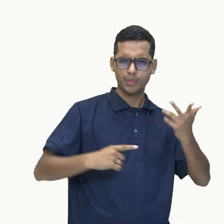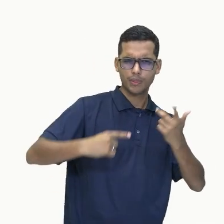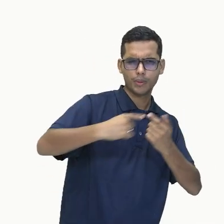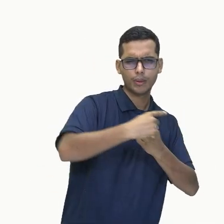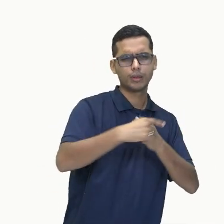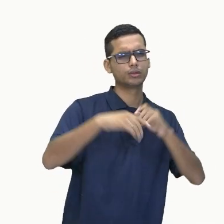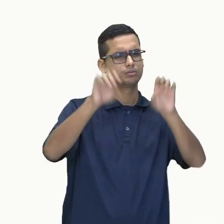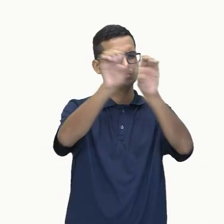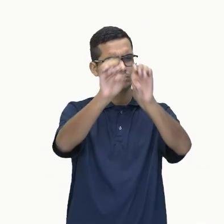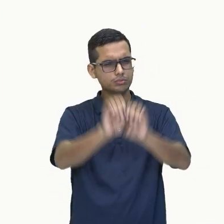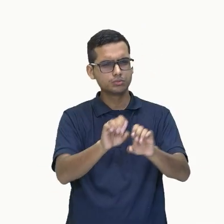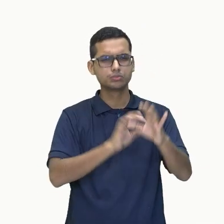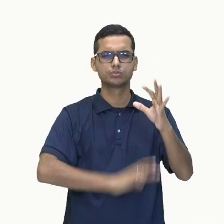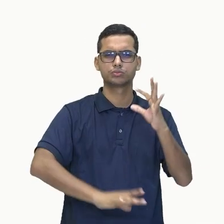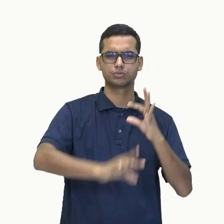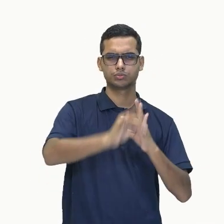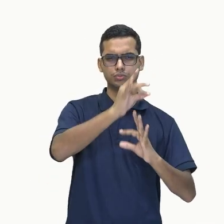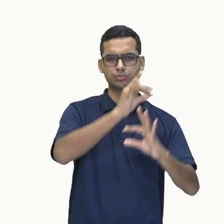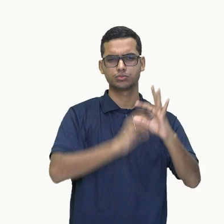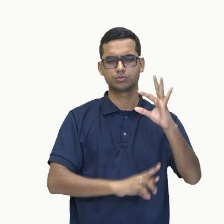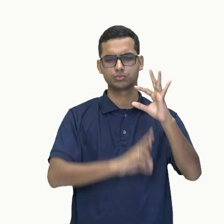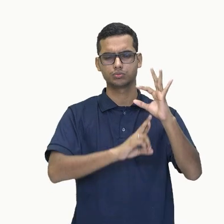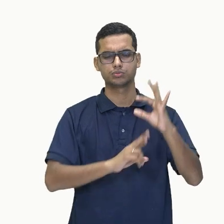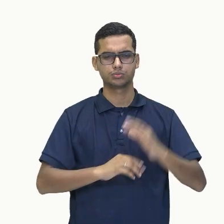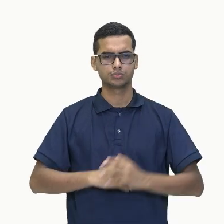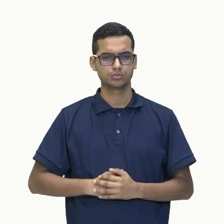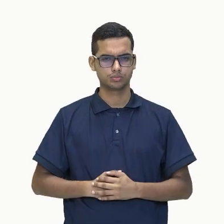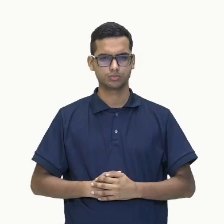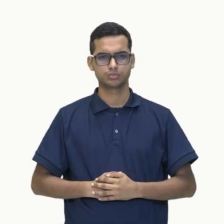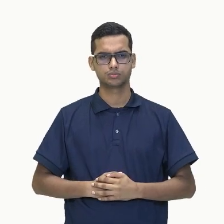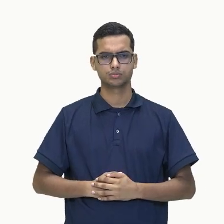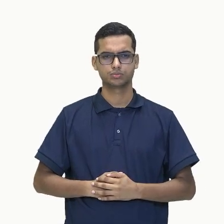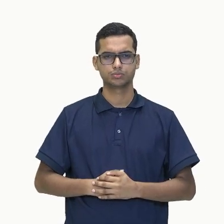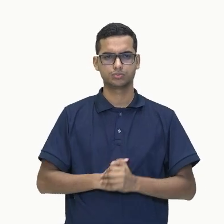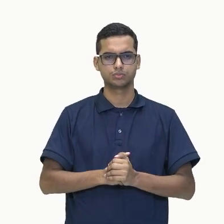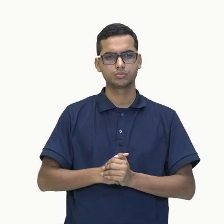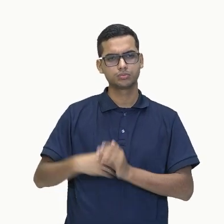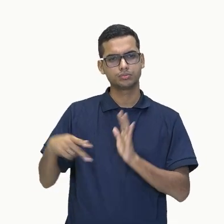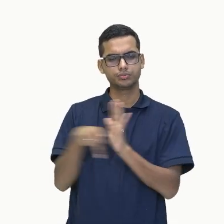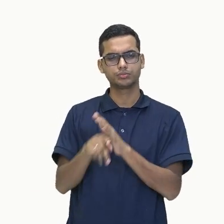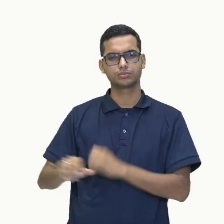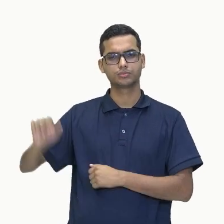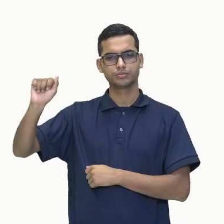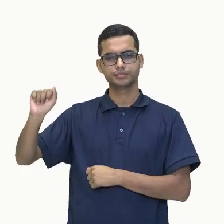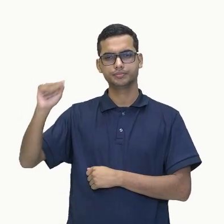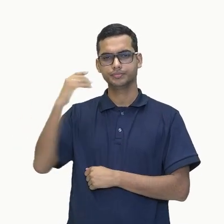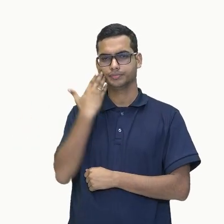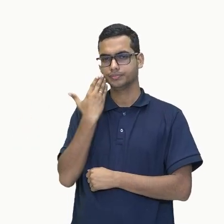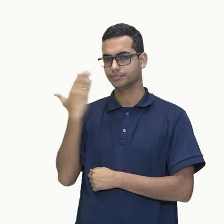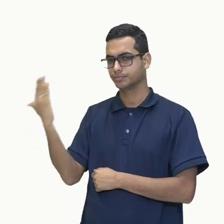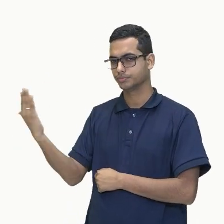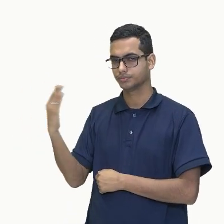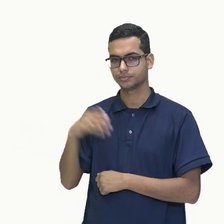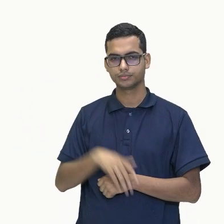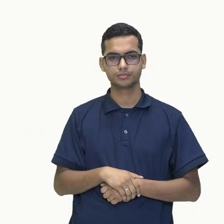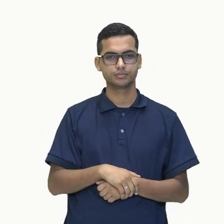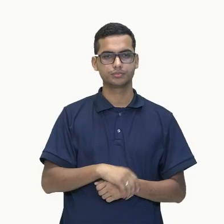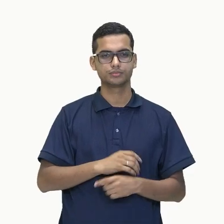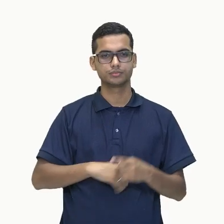caso de A, isoleucina, a gente tem a